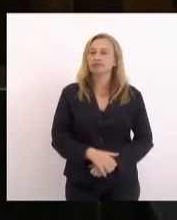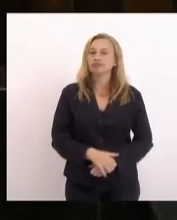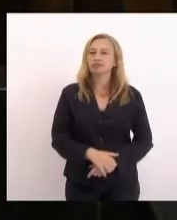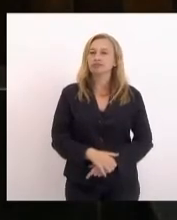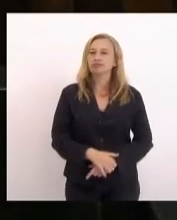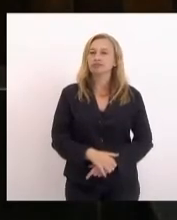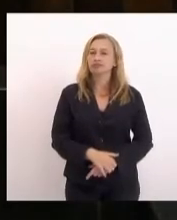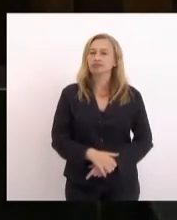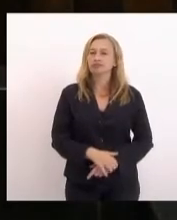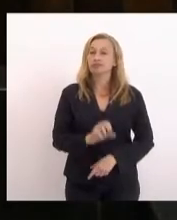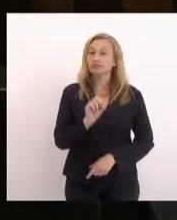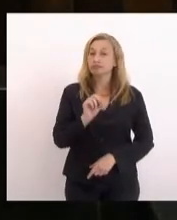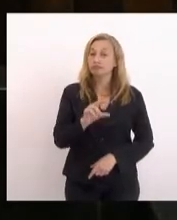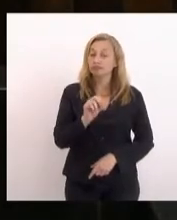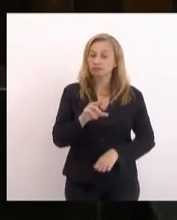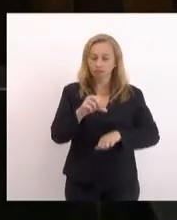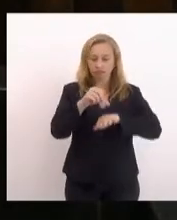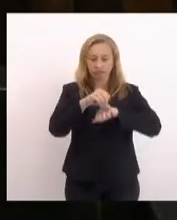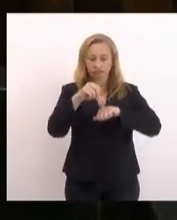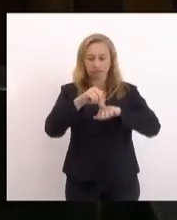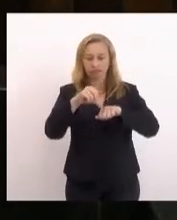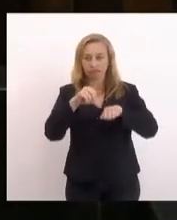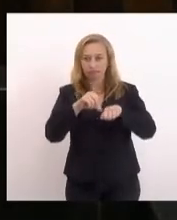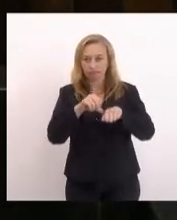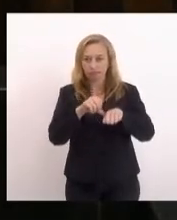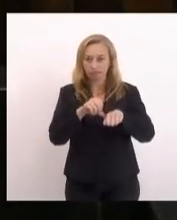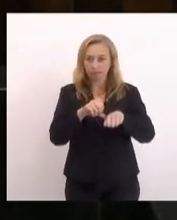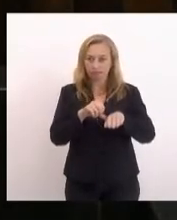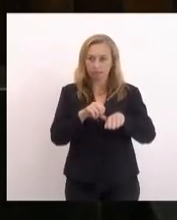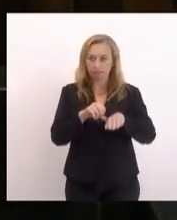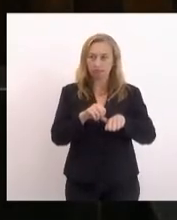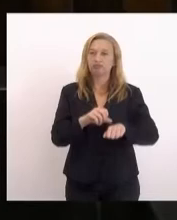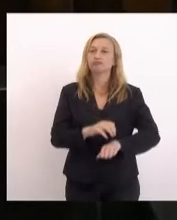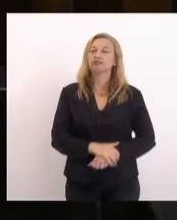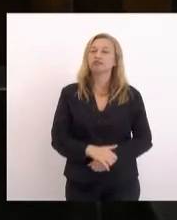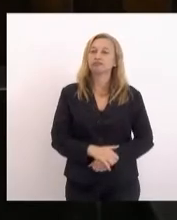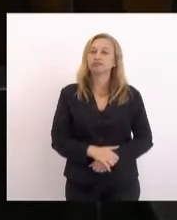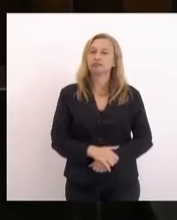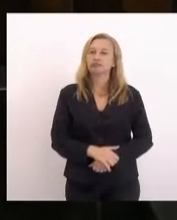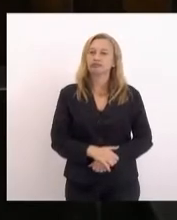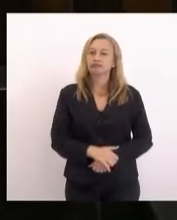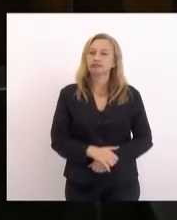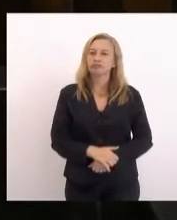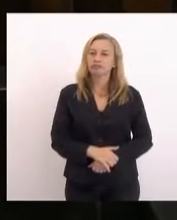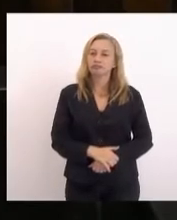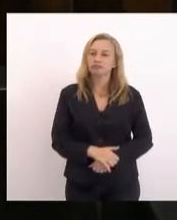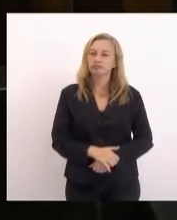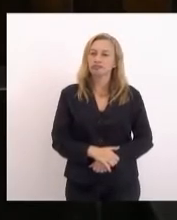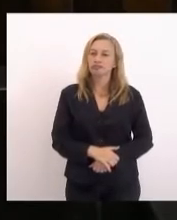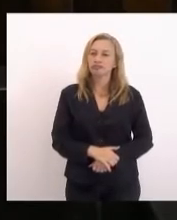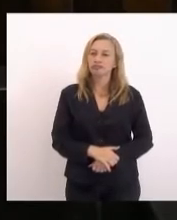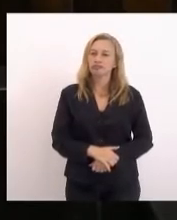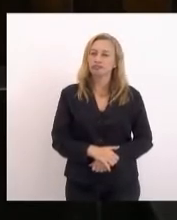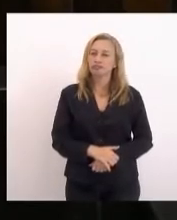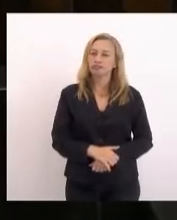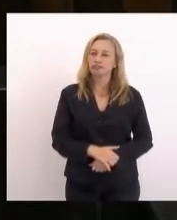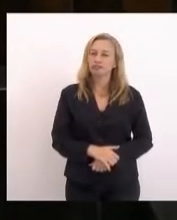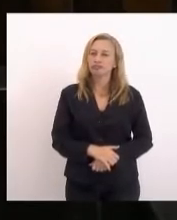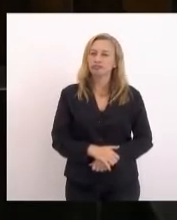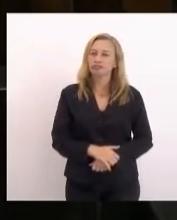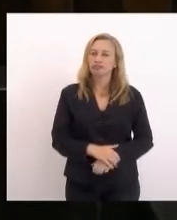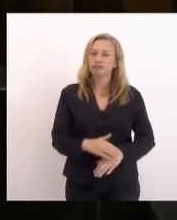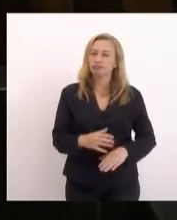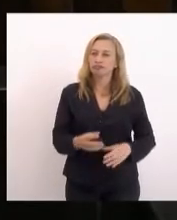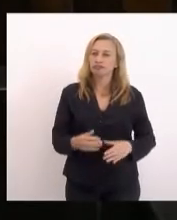e variante Omicron, tem atingido duramente a população do Estado do